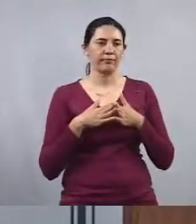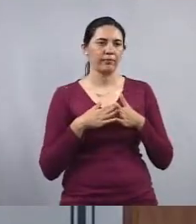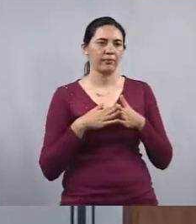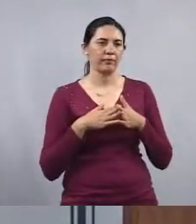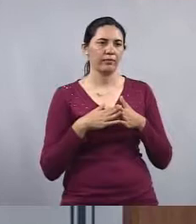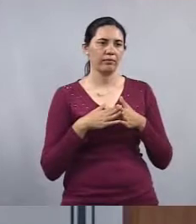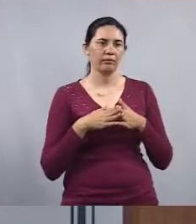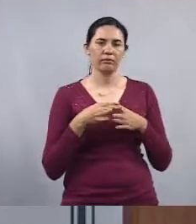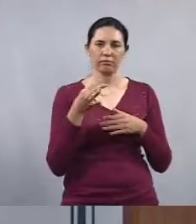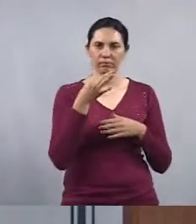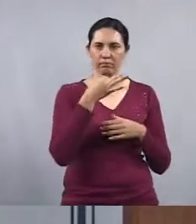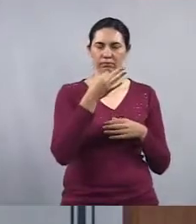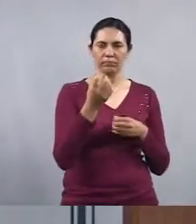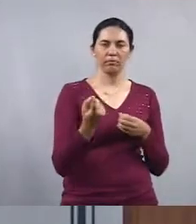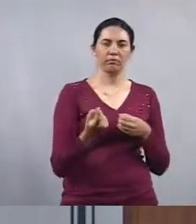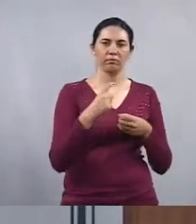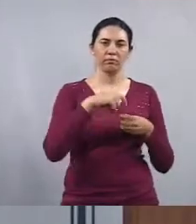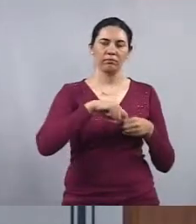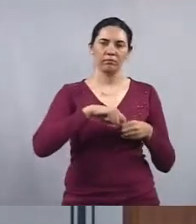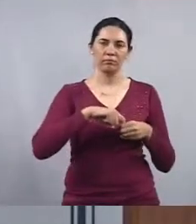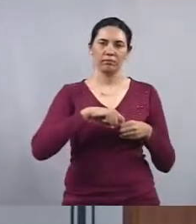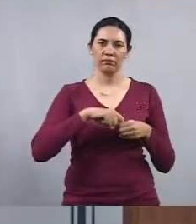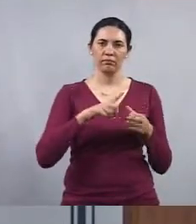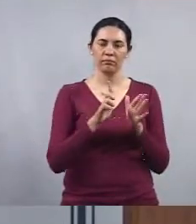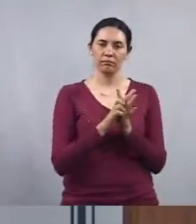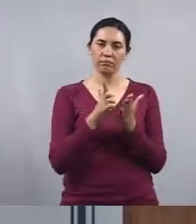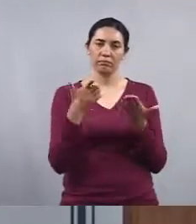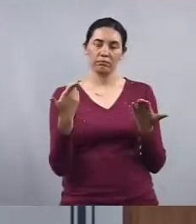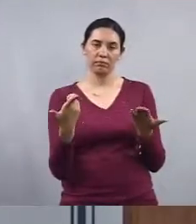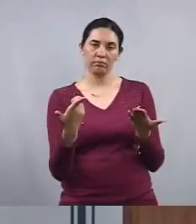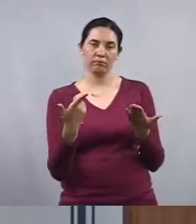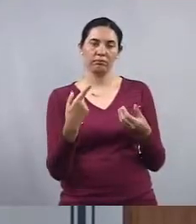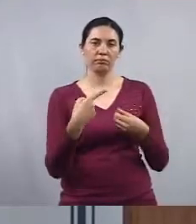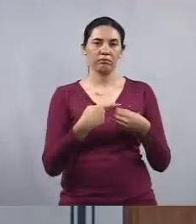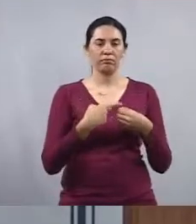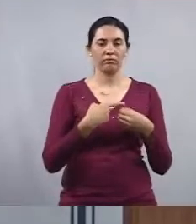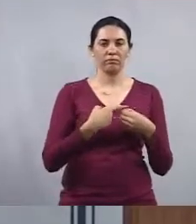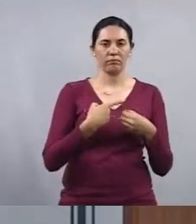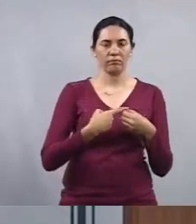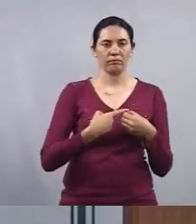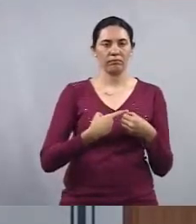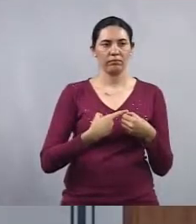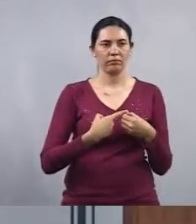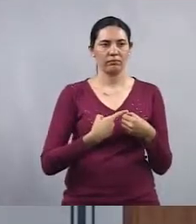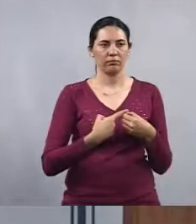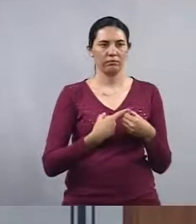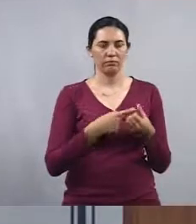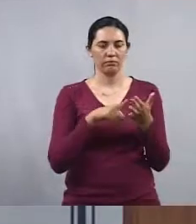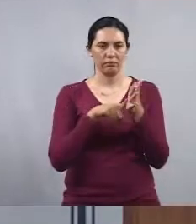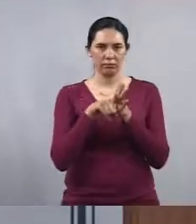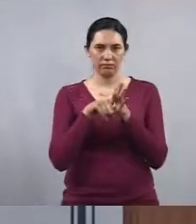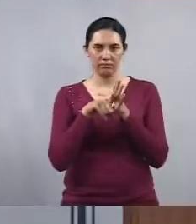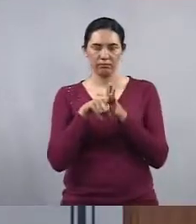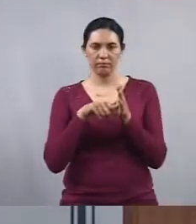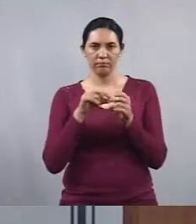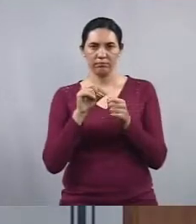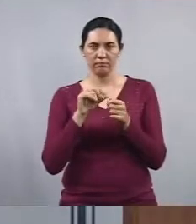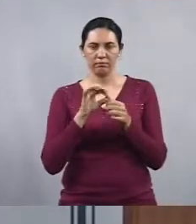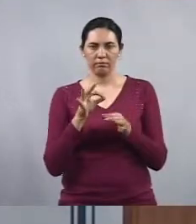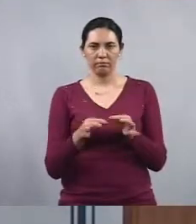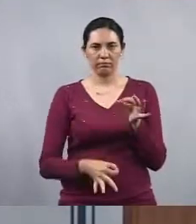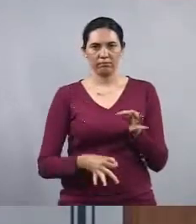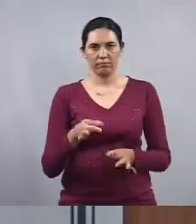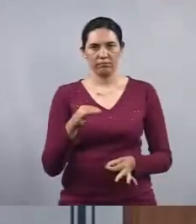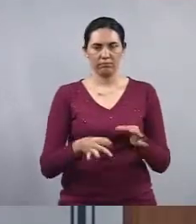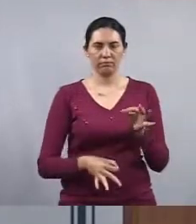uma matéria vinculada na imprensa local e uma avaliação que foi feita pelo Tribunal de Contas,